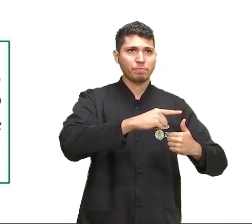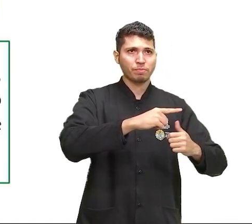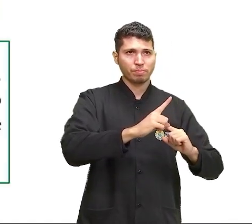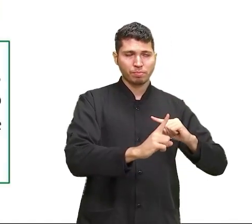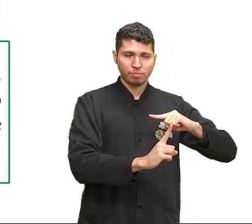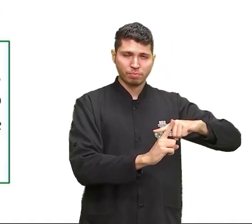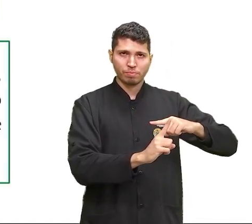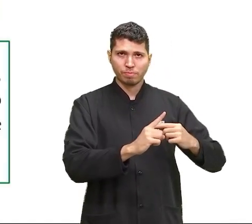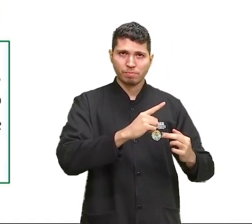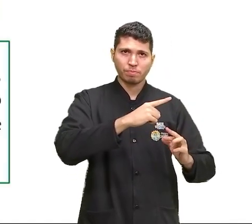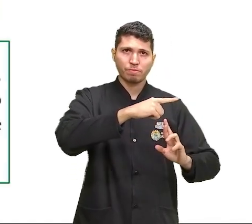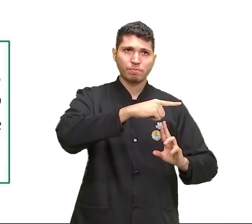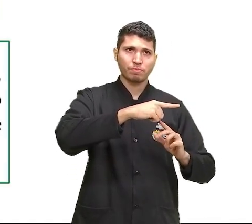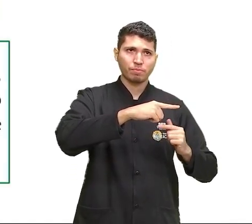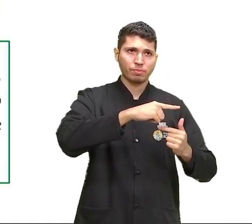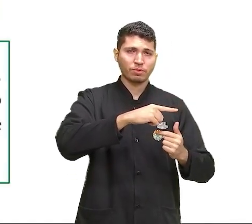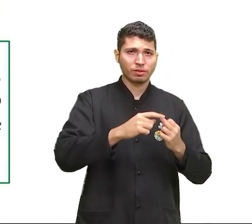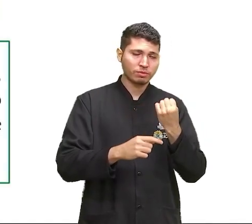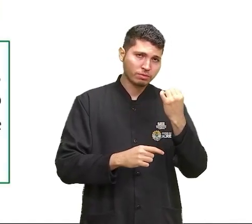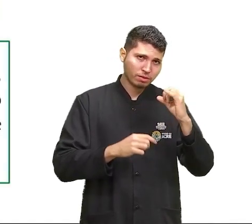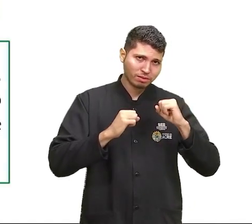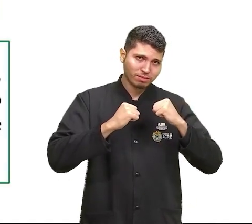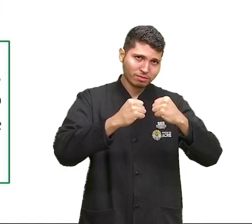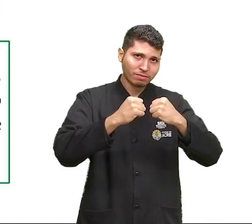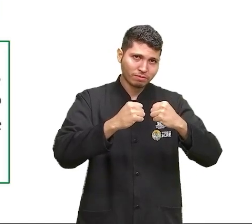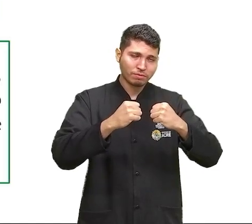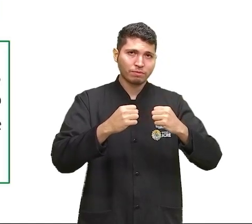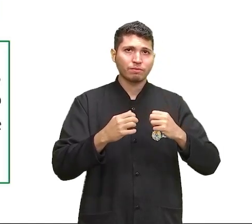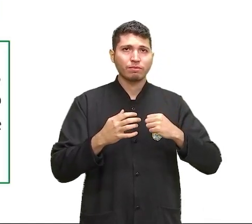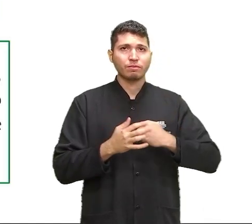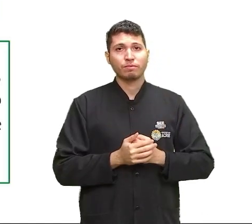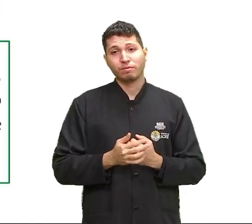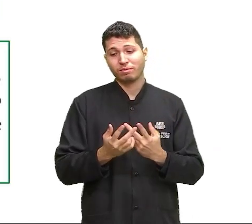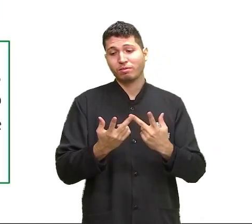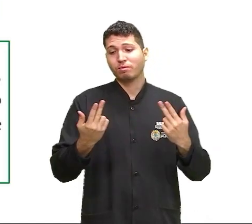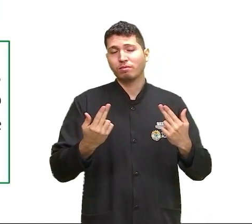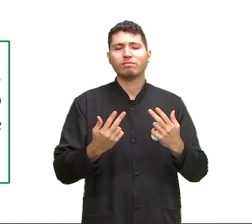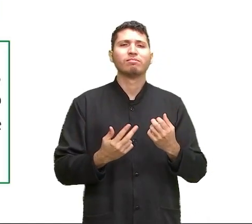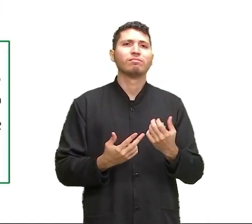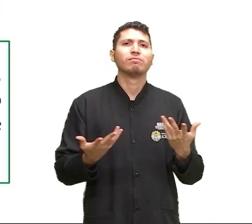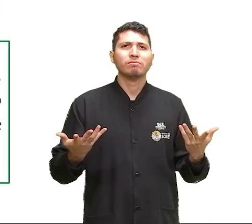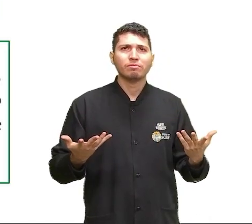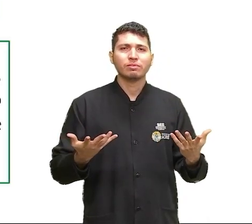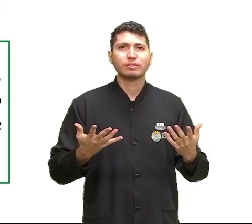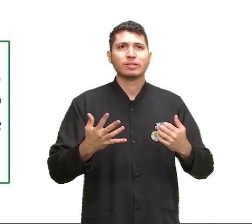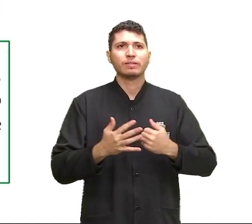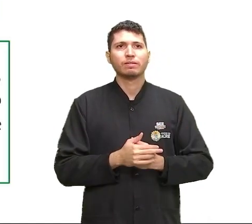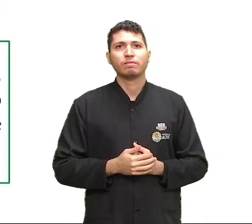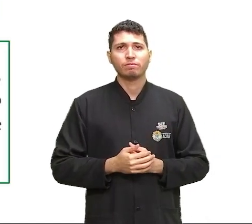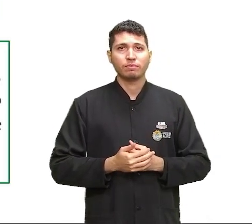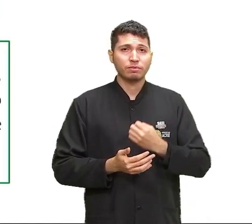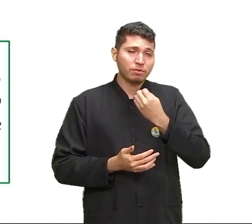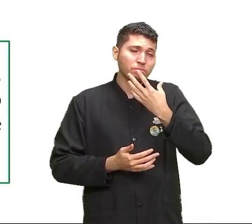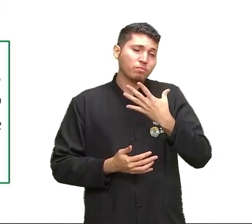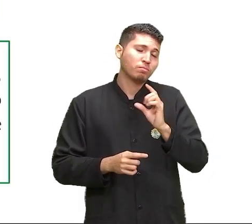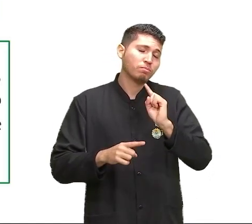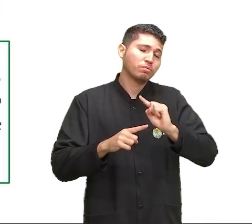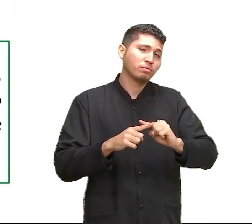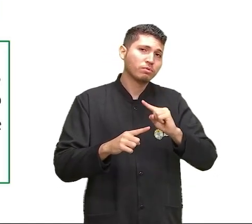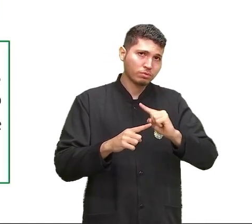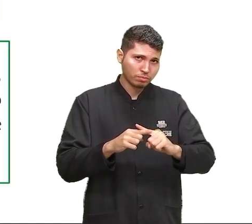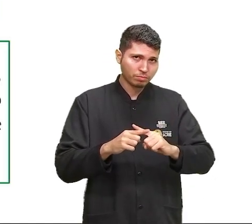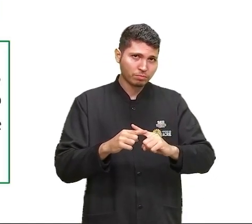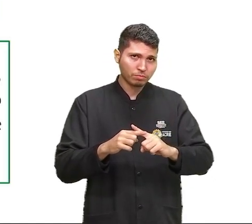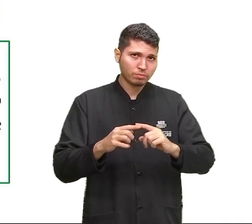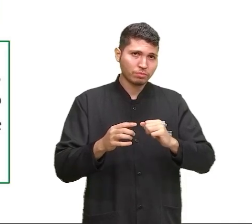as resistências forem iguais? Se a resistência for igual, a gente tem que agradecer por eles terem feito essa gracinha pra gente. Por quê? Porque aí a gente